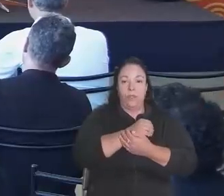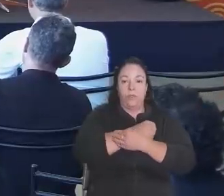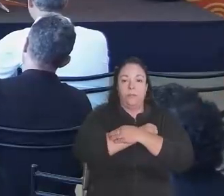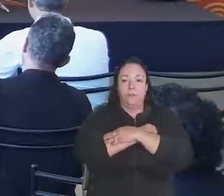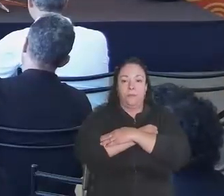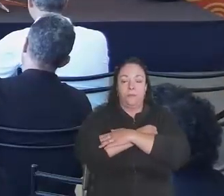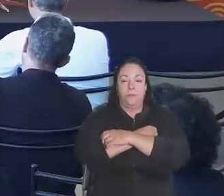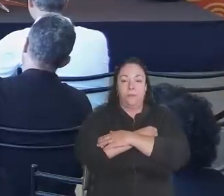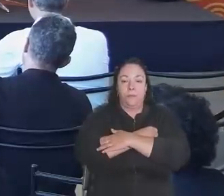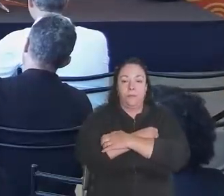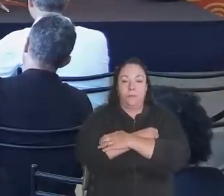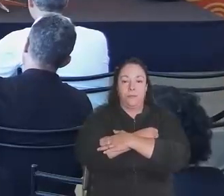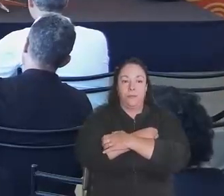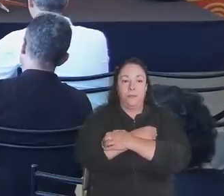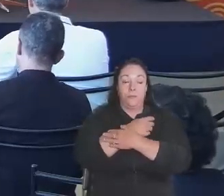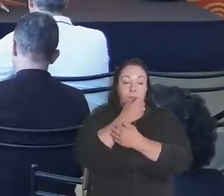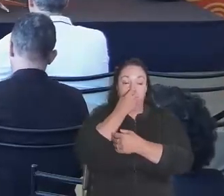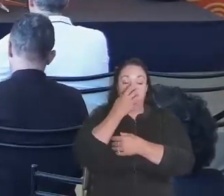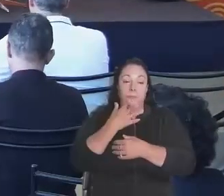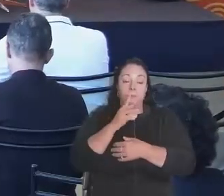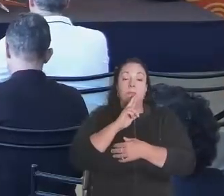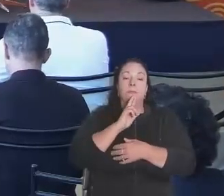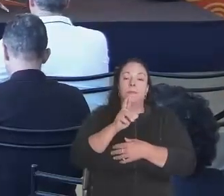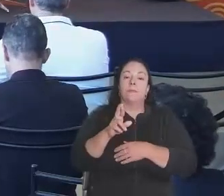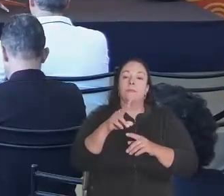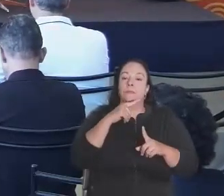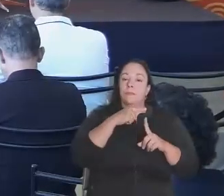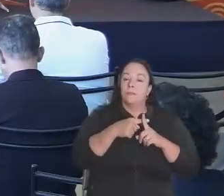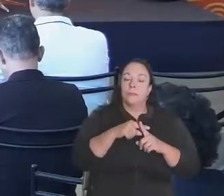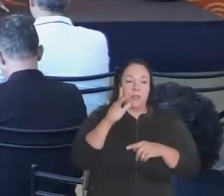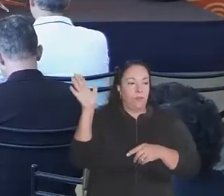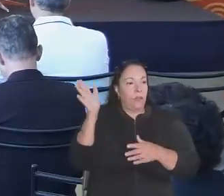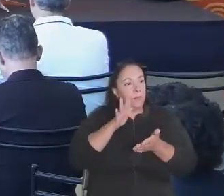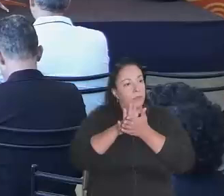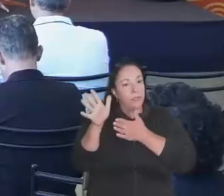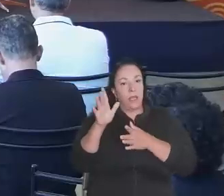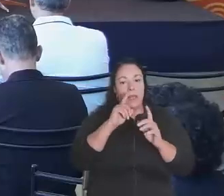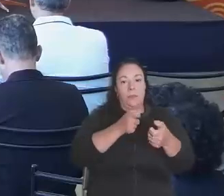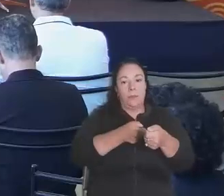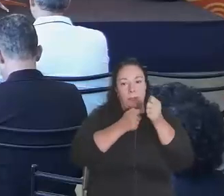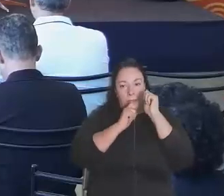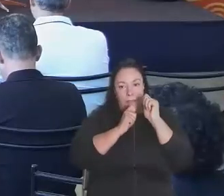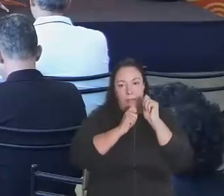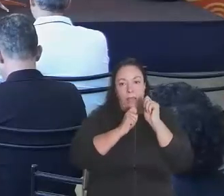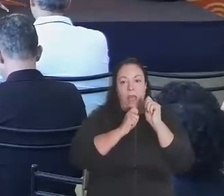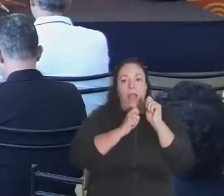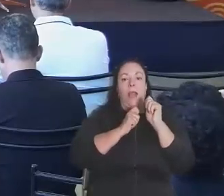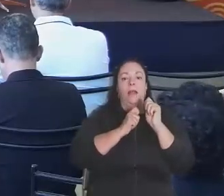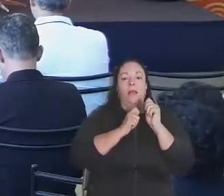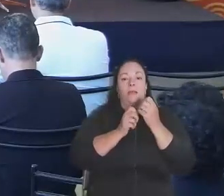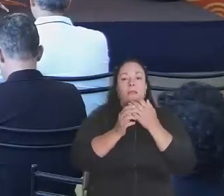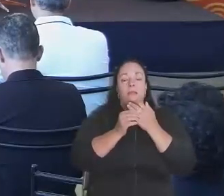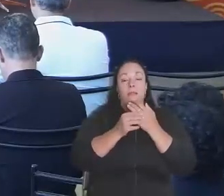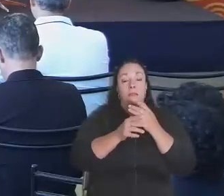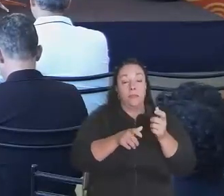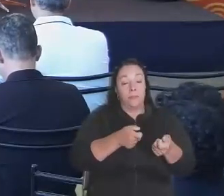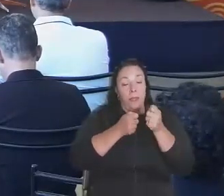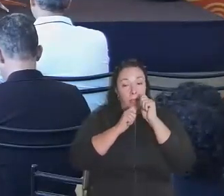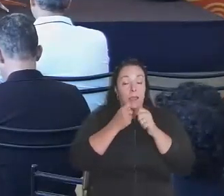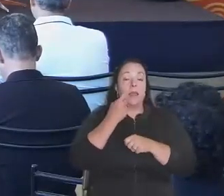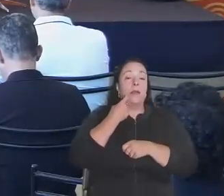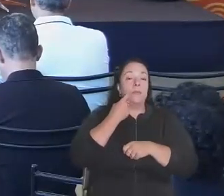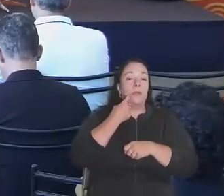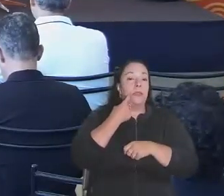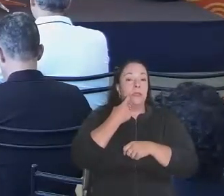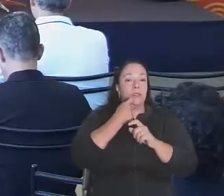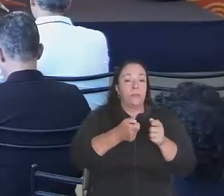O que é bom é o resultado positivo, né? Então, vamos sair para pescar. Se pegou peixe, a pescaria foi boa. Se não pegou, a pescaria não foi boa. Não, e a